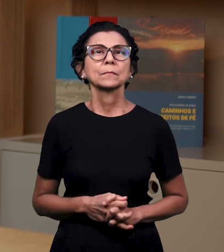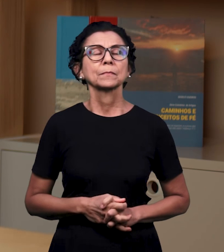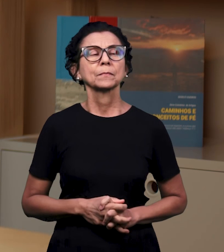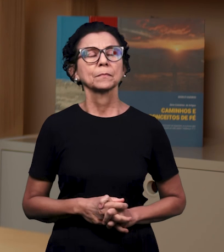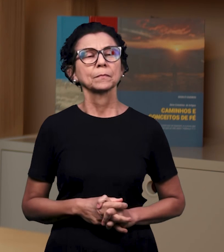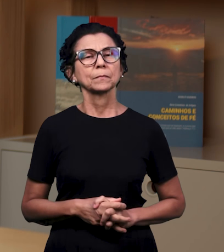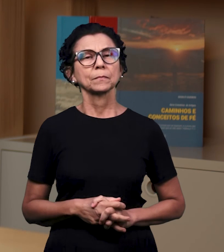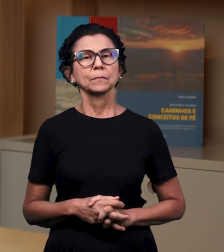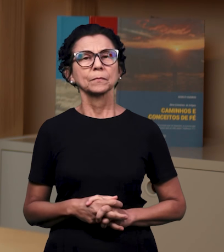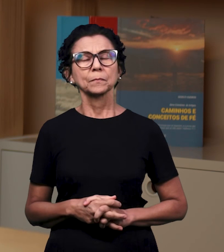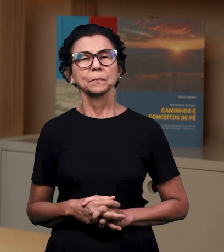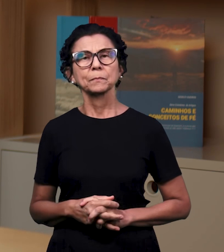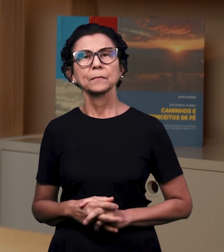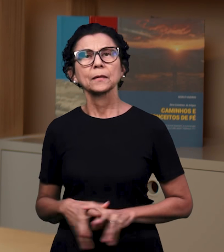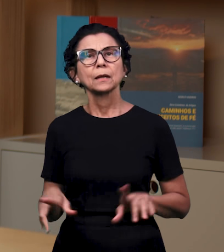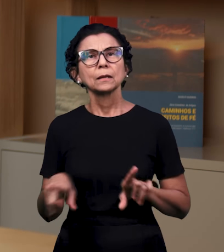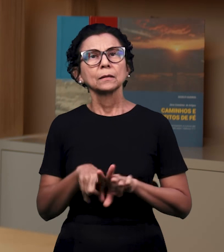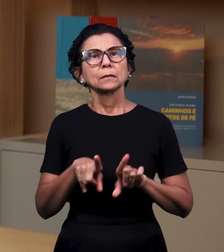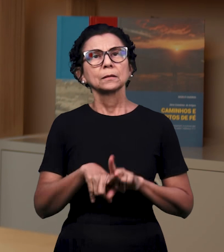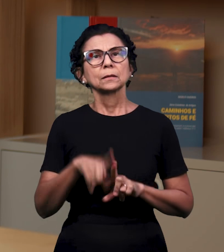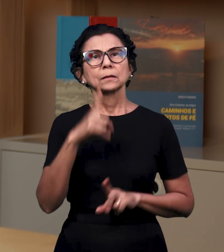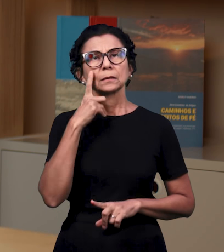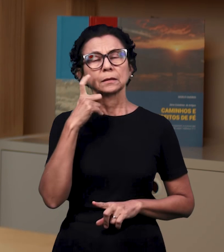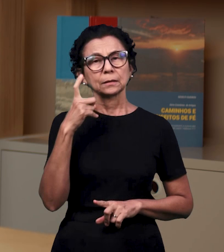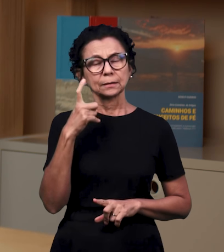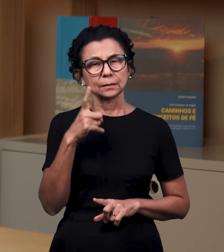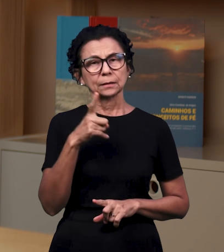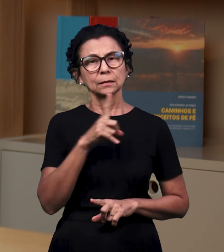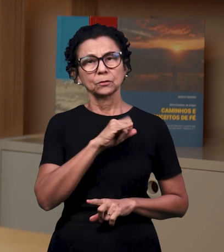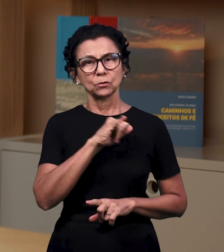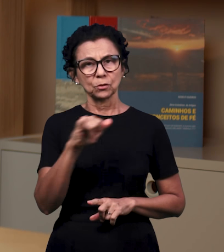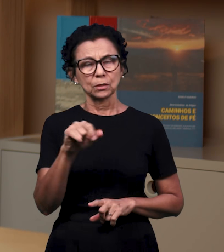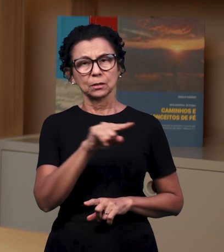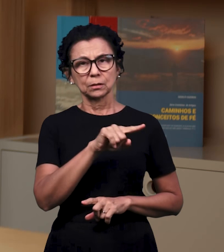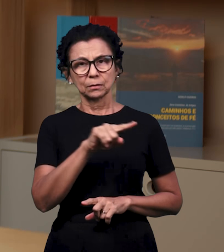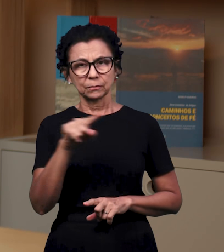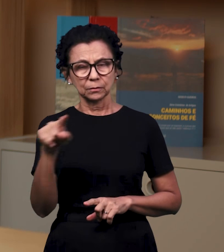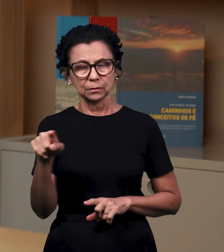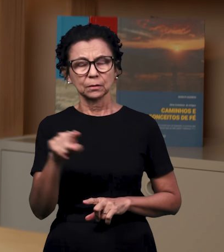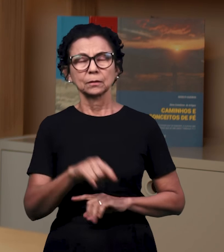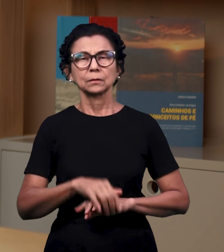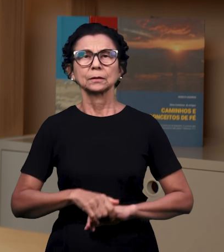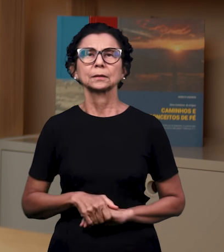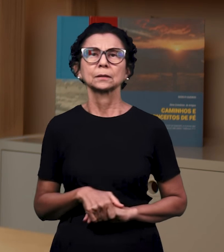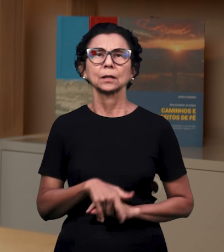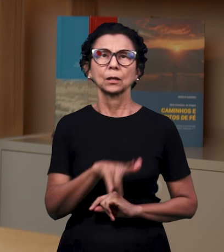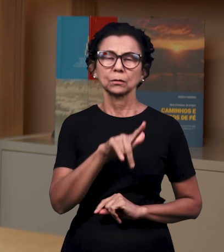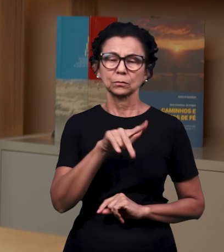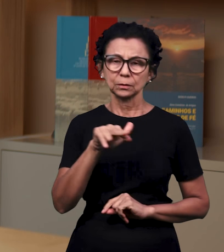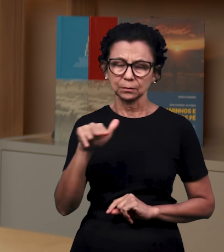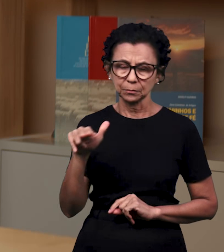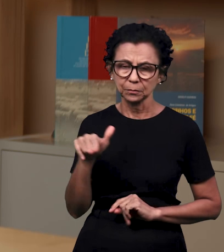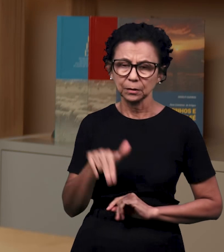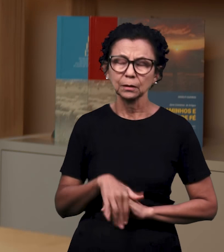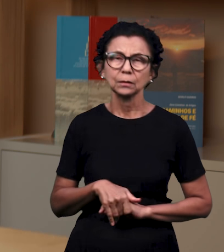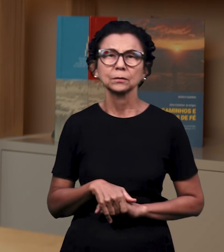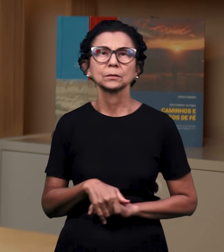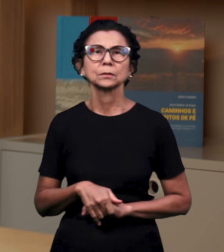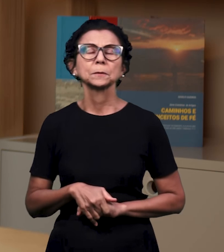gente lembrar até os nossos irmãos, os nossos ouvintes, aqueles que estão acompanhando conosco